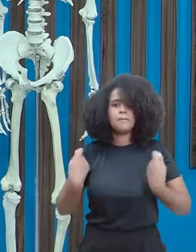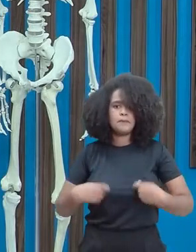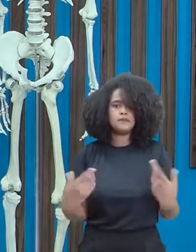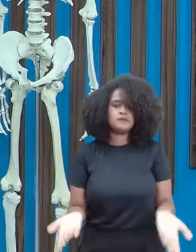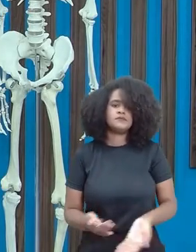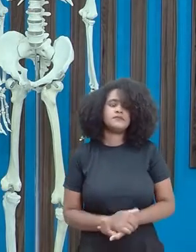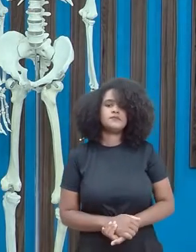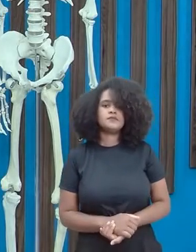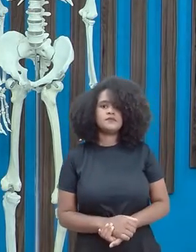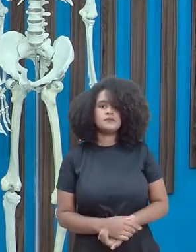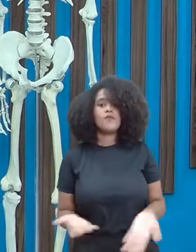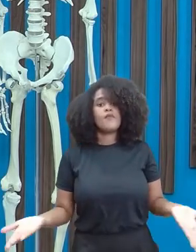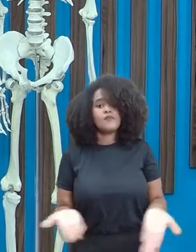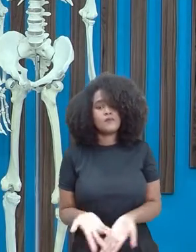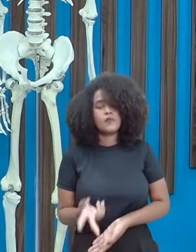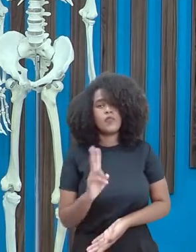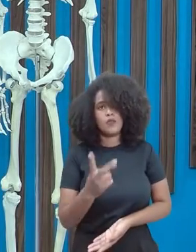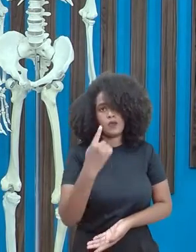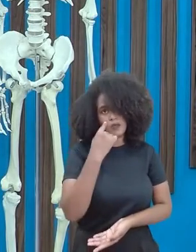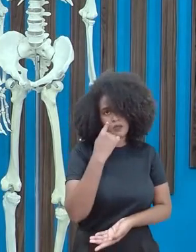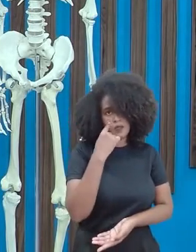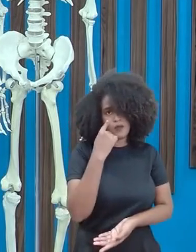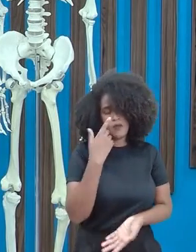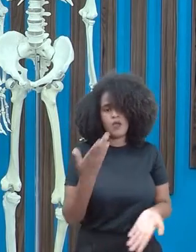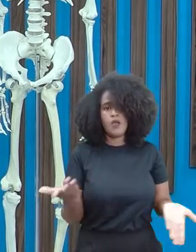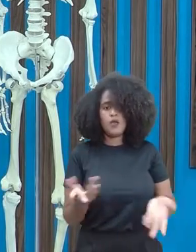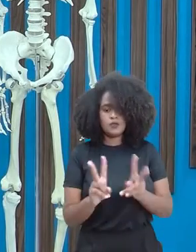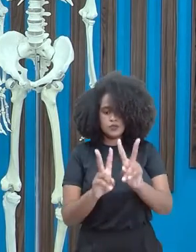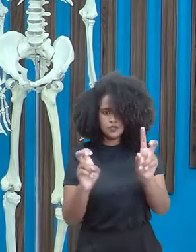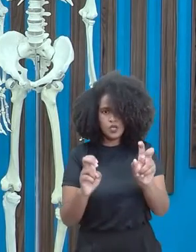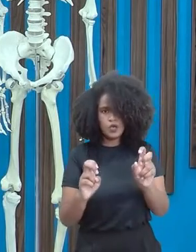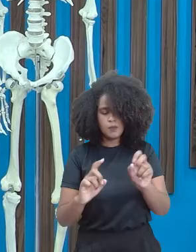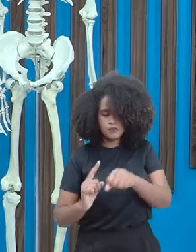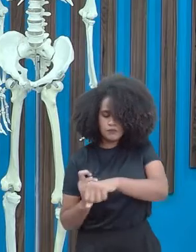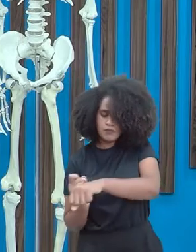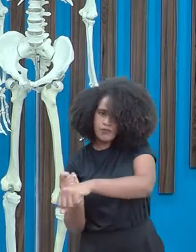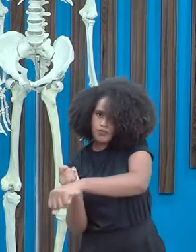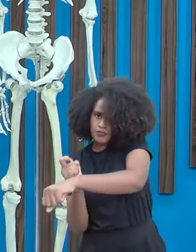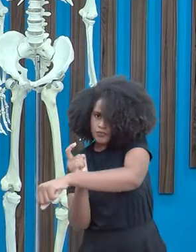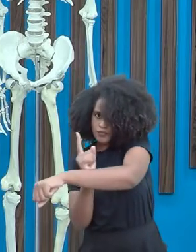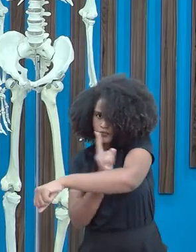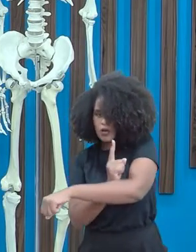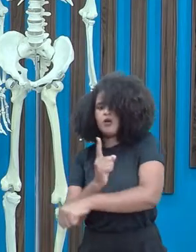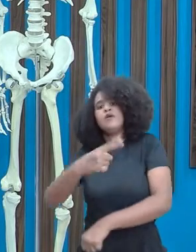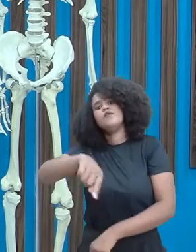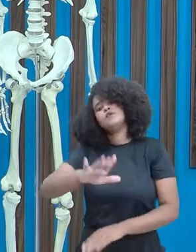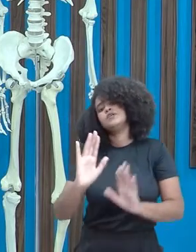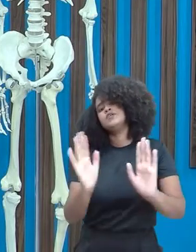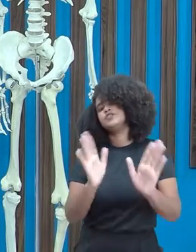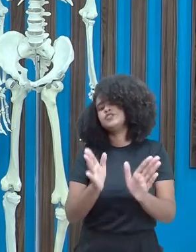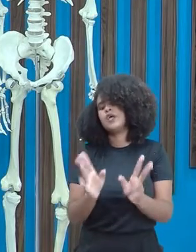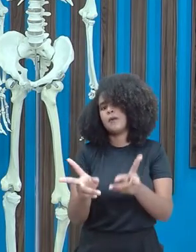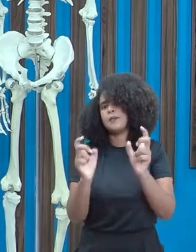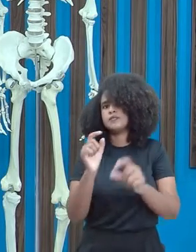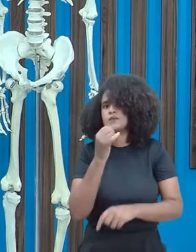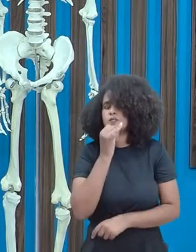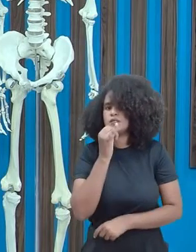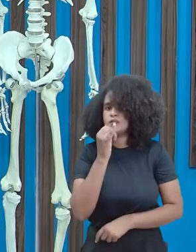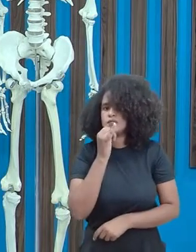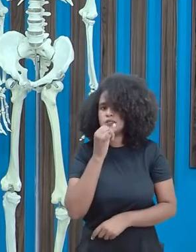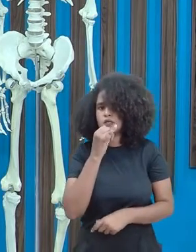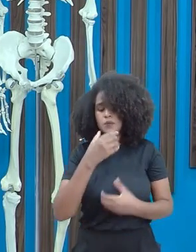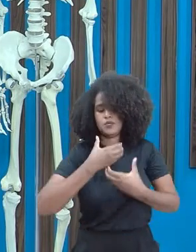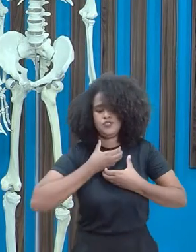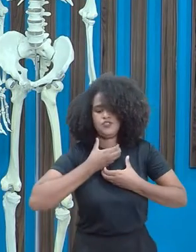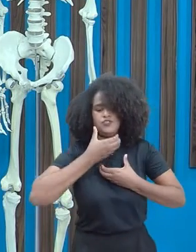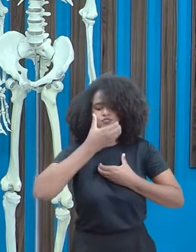continuar. E aí, quando a gente fala de evolução, eu acredito que todos vocês dizem assim, eu já vi uma gravura de girafas, né?